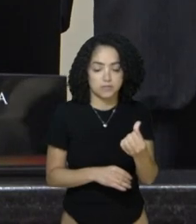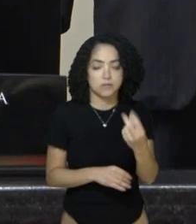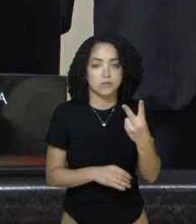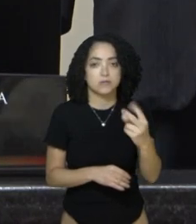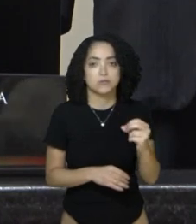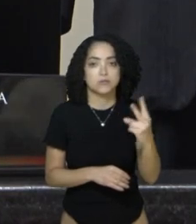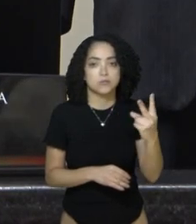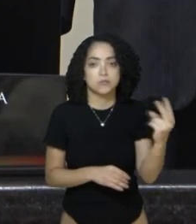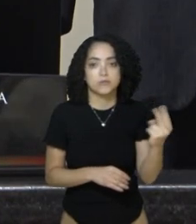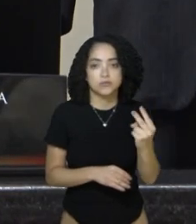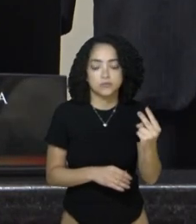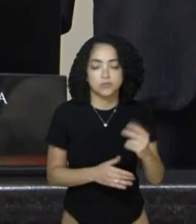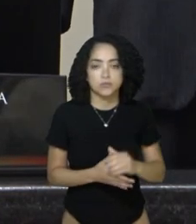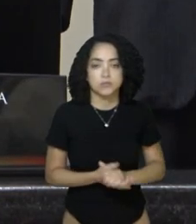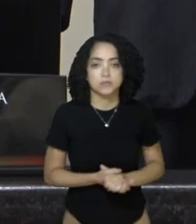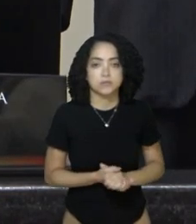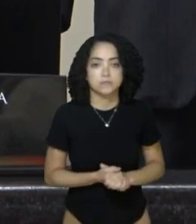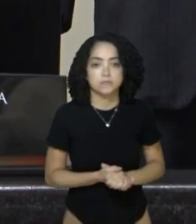1363/2022.